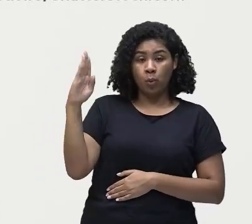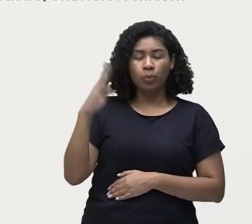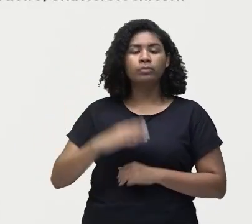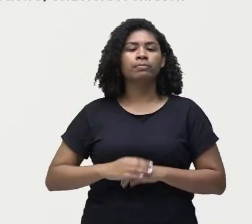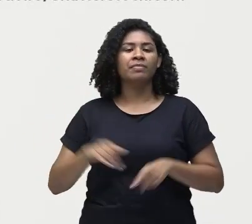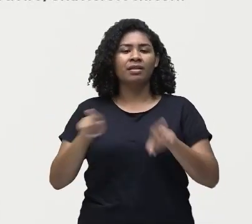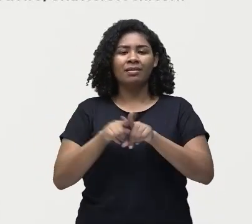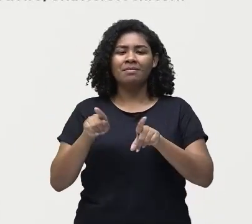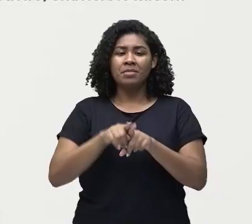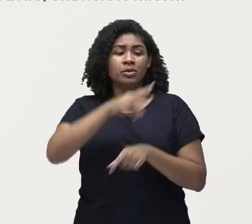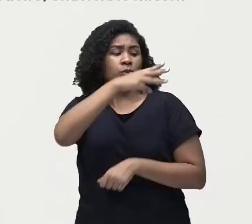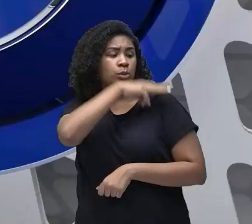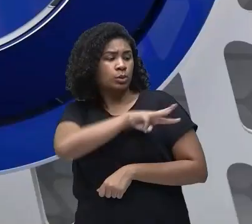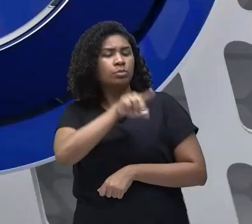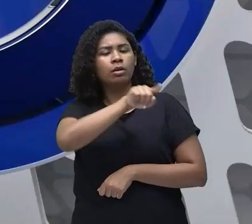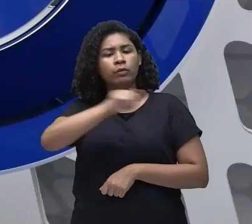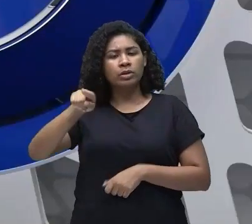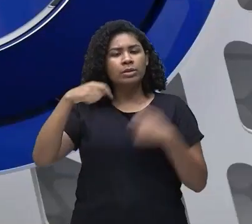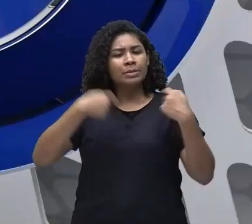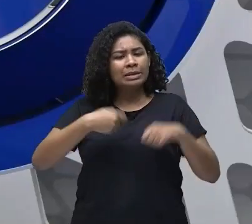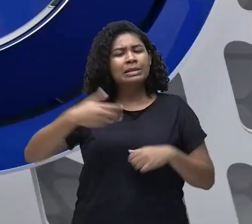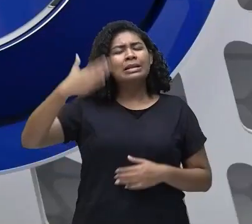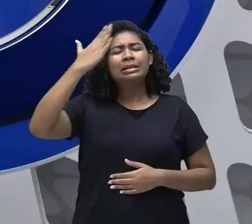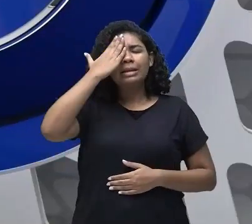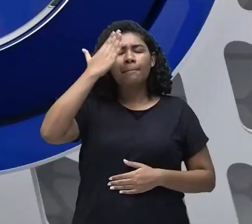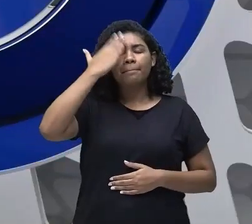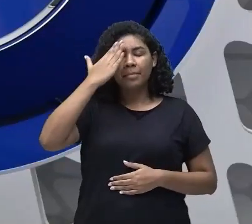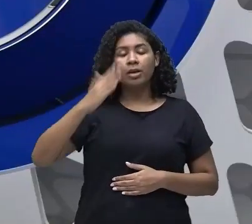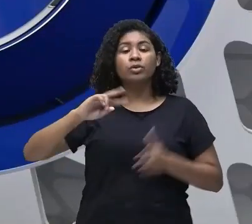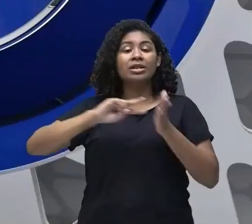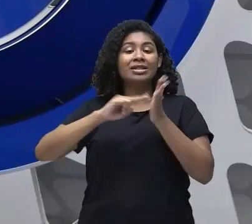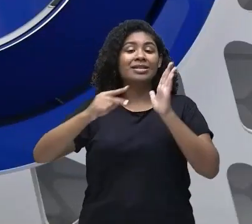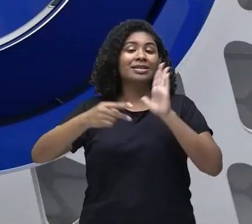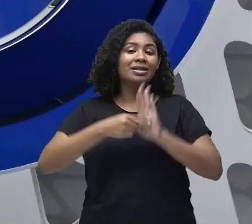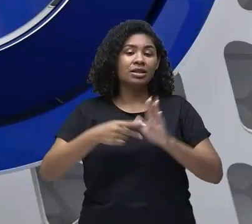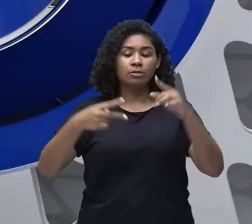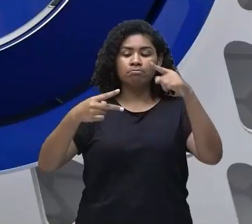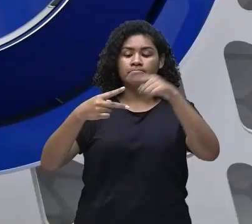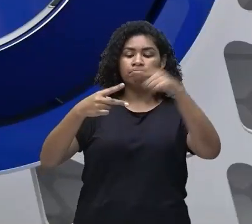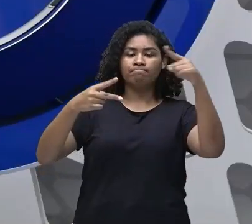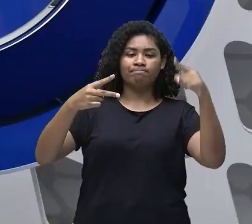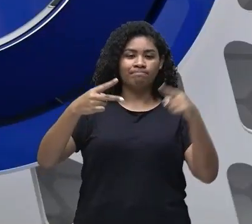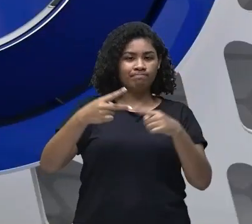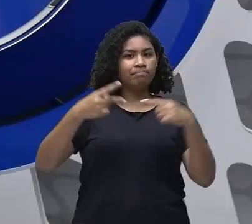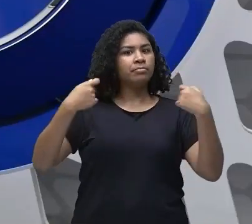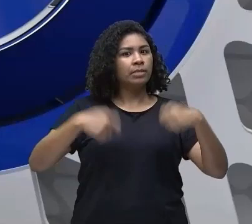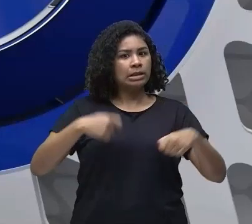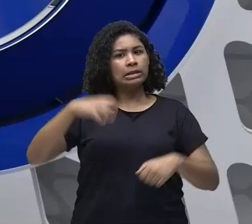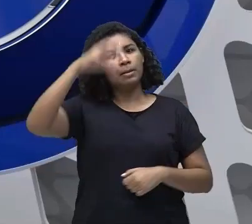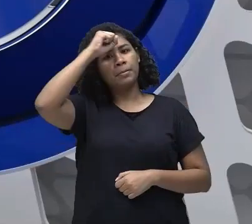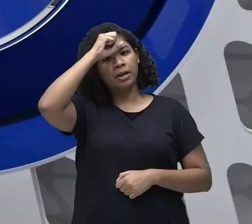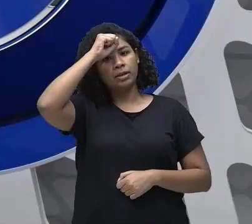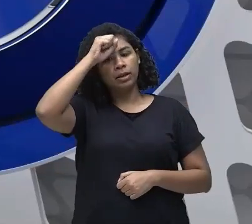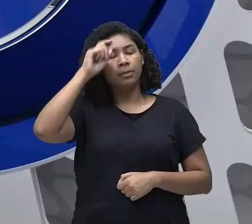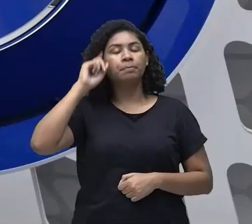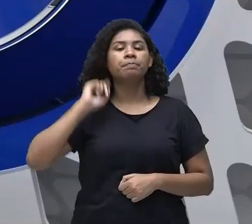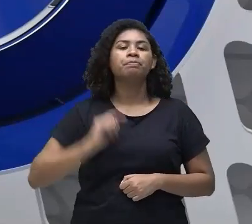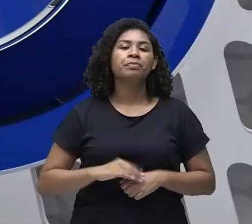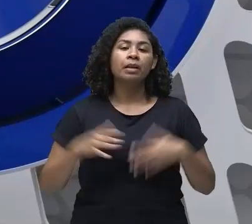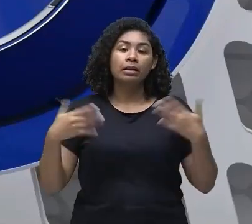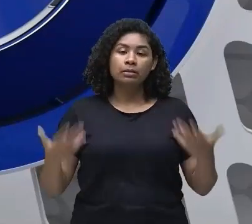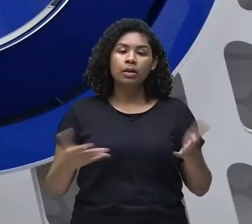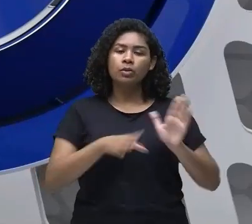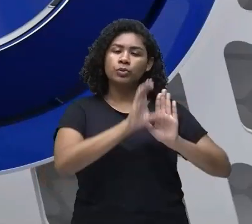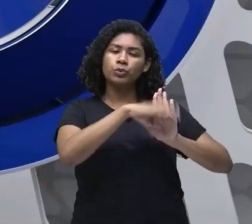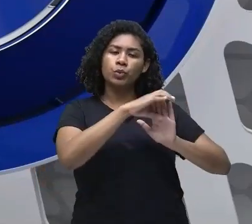ensino médio, vocês vão ter que saber o que são seres autótrofos e seres heterótrofos. Esses conceitos, eles